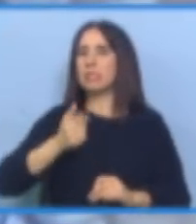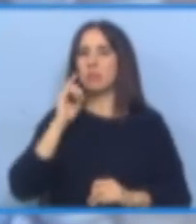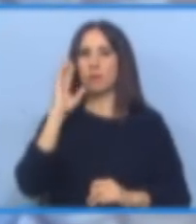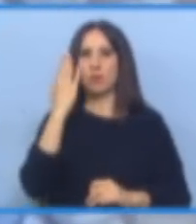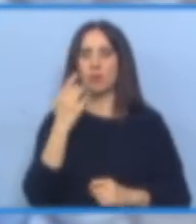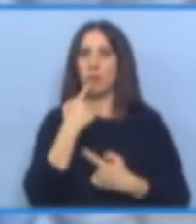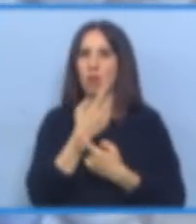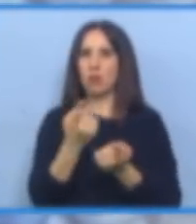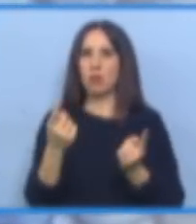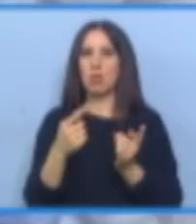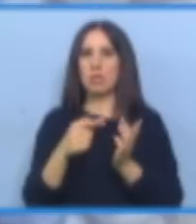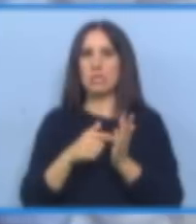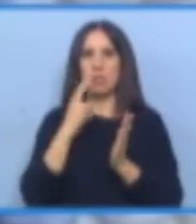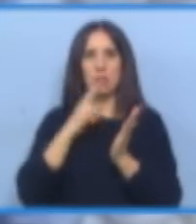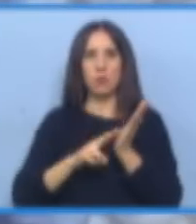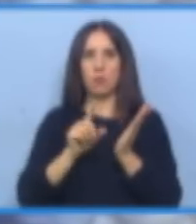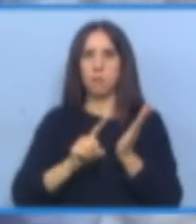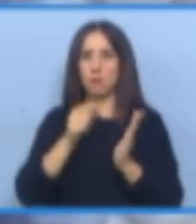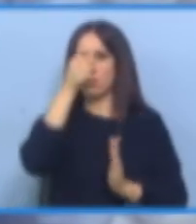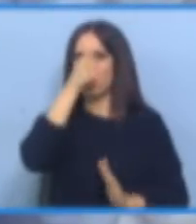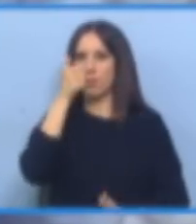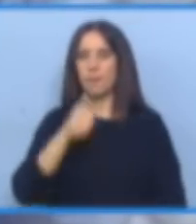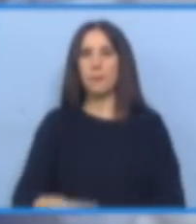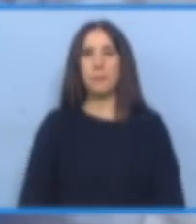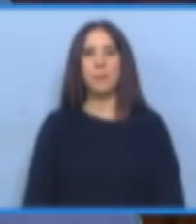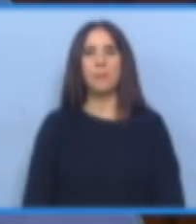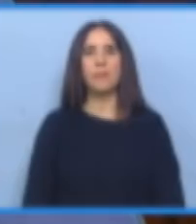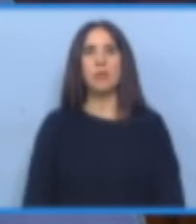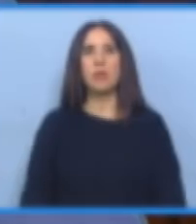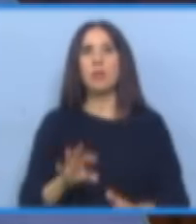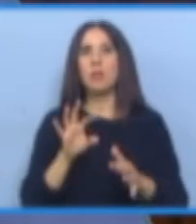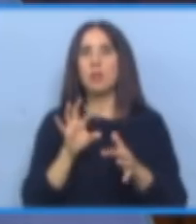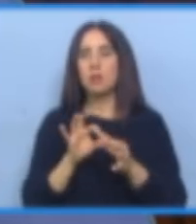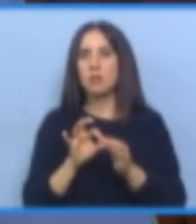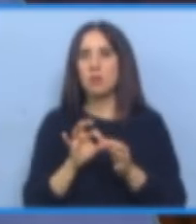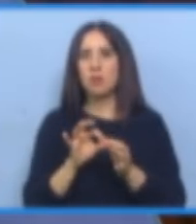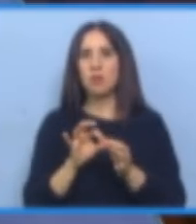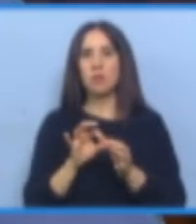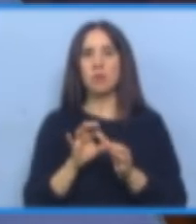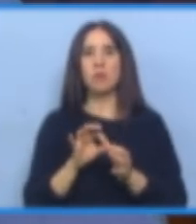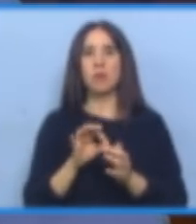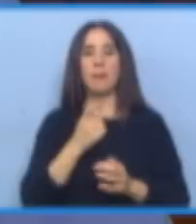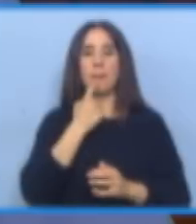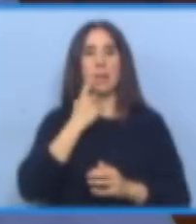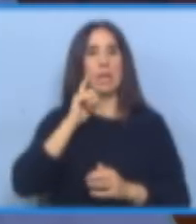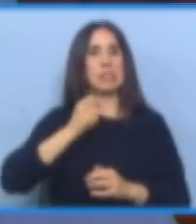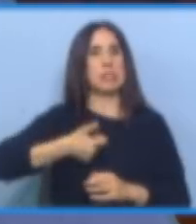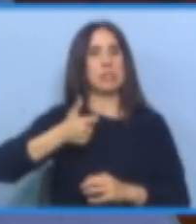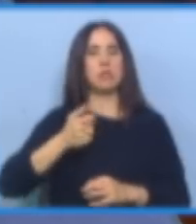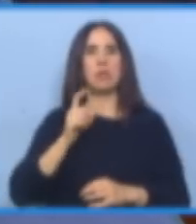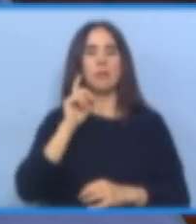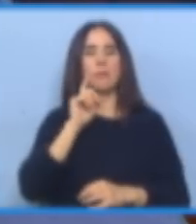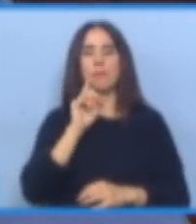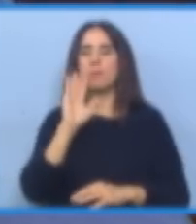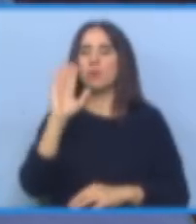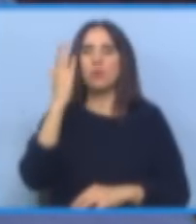que se pode explorar nesta primeira leitura deste domingo. E está relacionado esta questão da pedra angular, que é a pedra